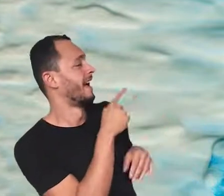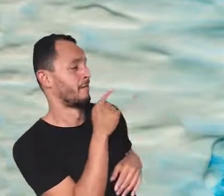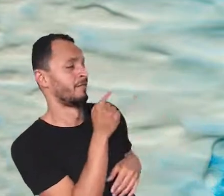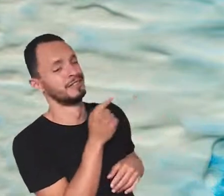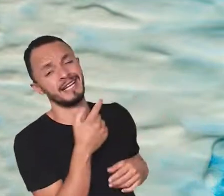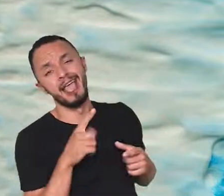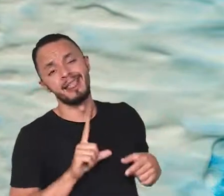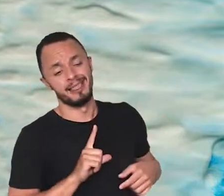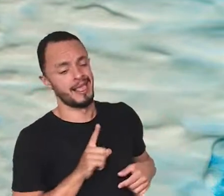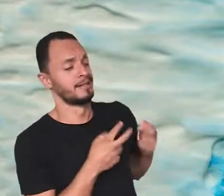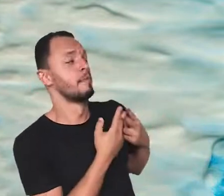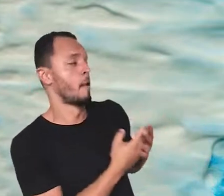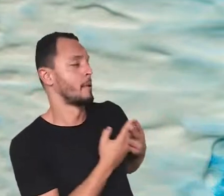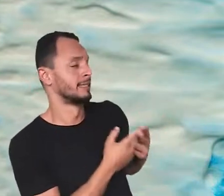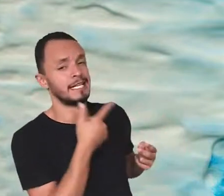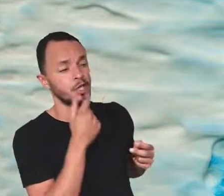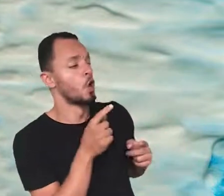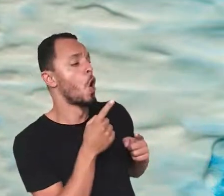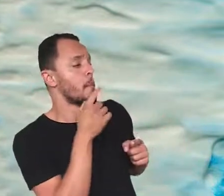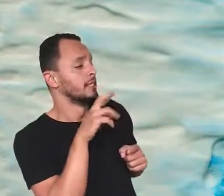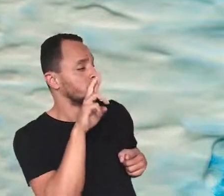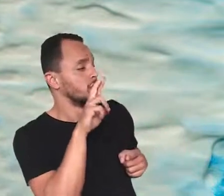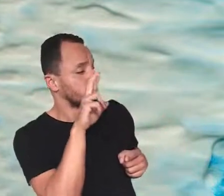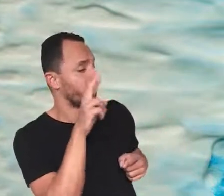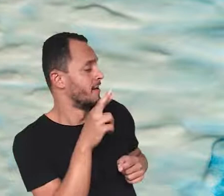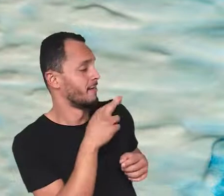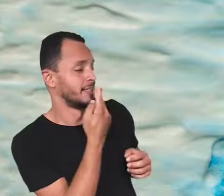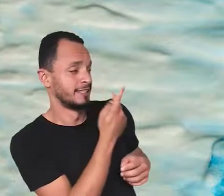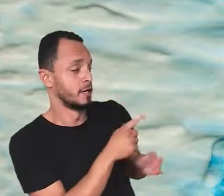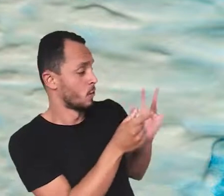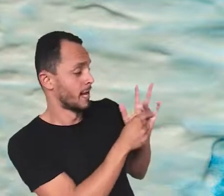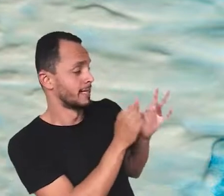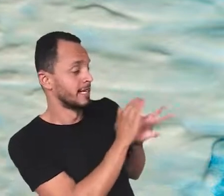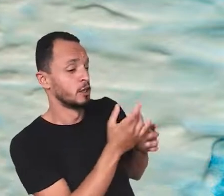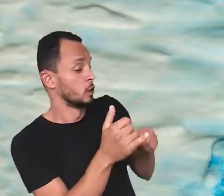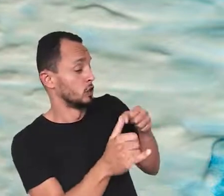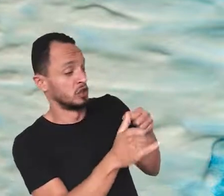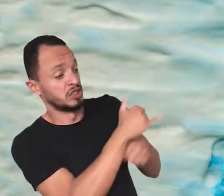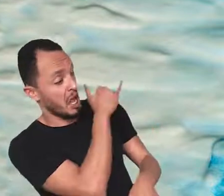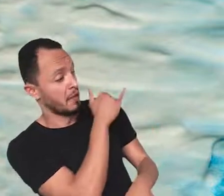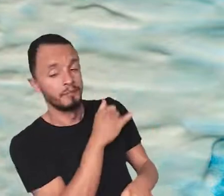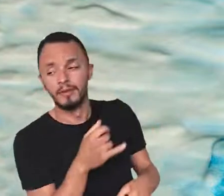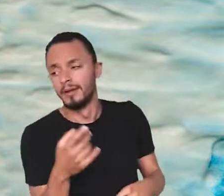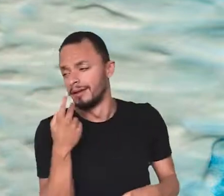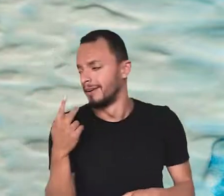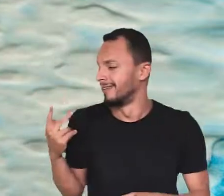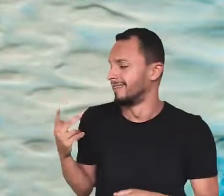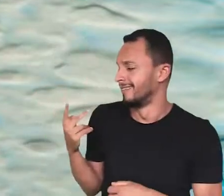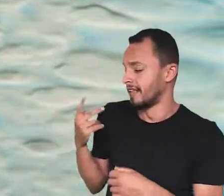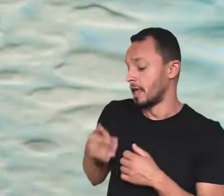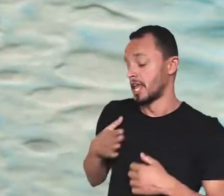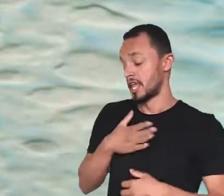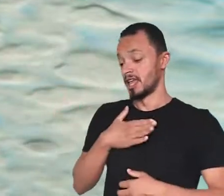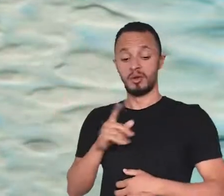te aguentar. Vocês estão falando que meu marido me trai? Pelo menos eu tenho marido. Ah, Deus me livre, um filhote de